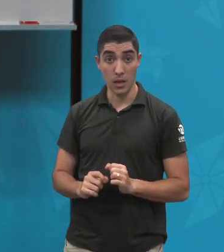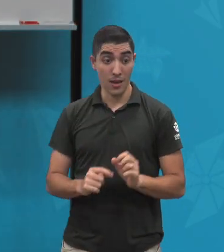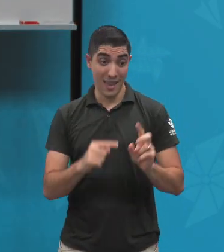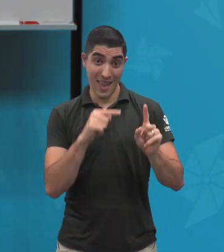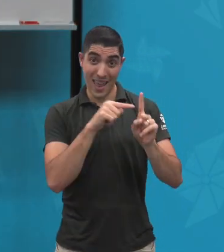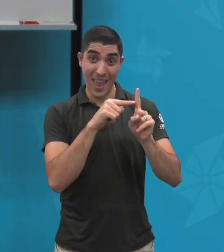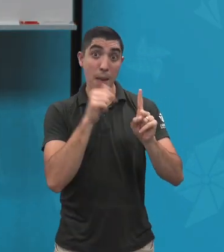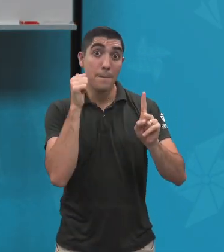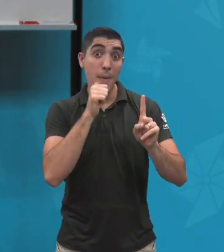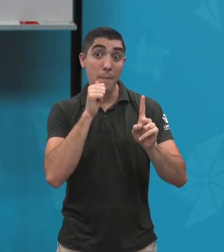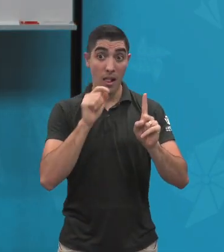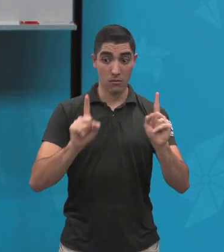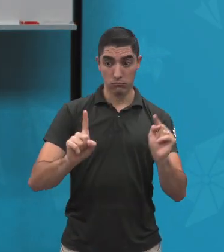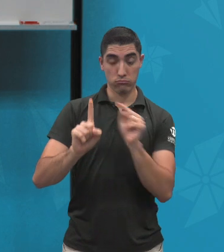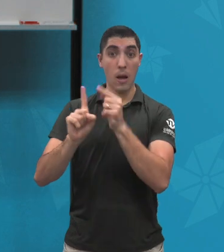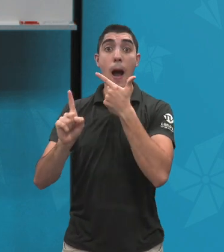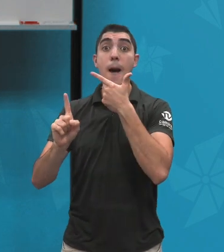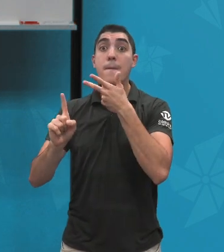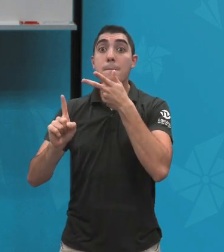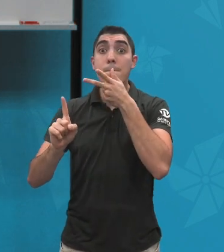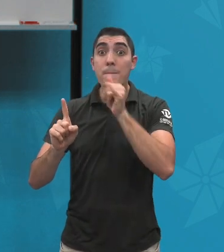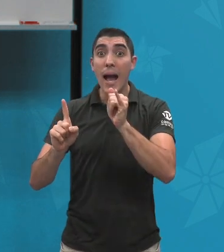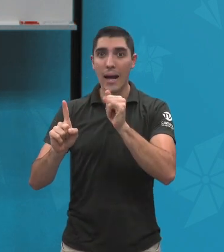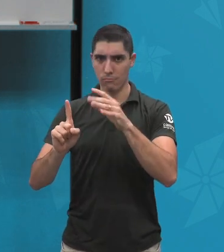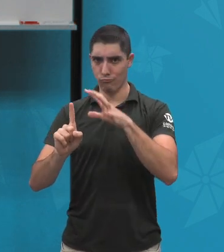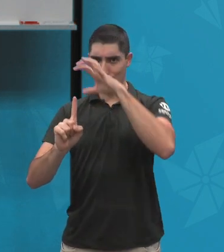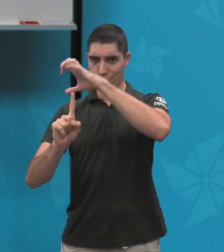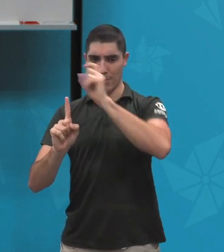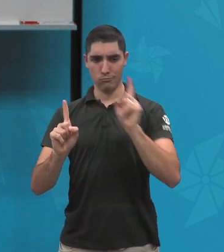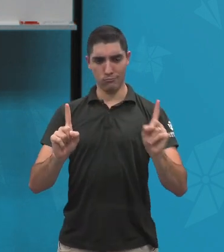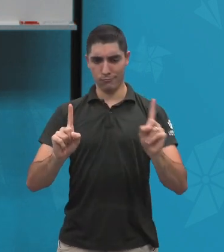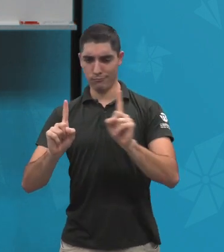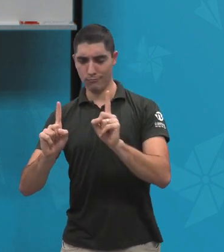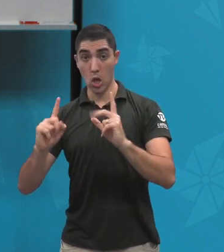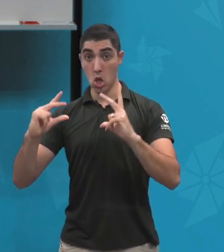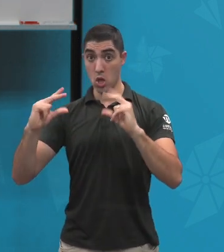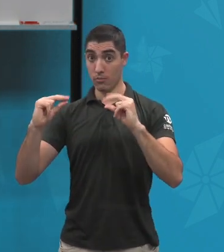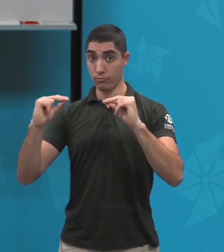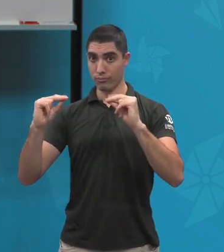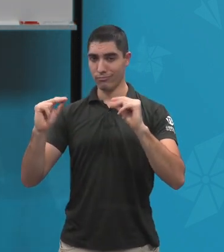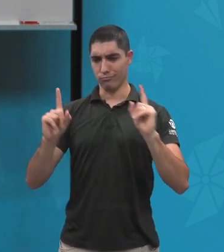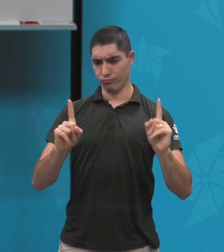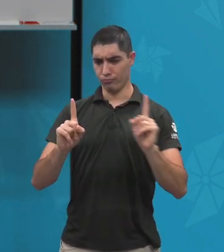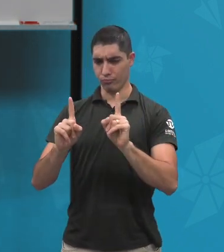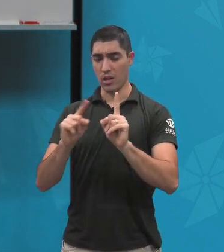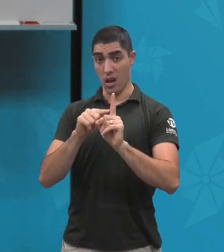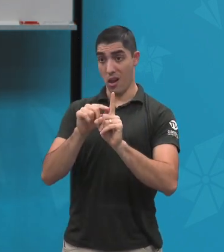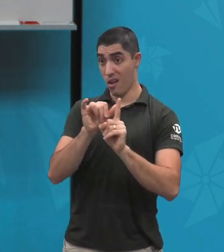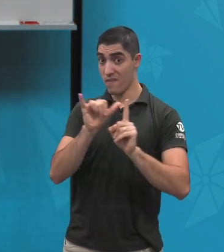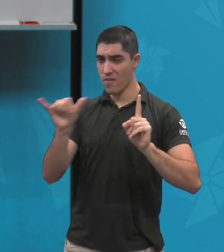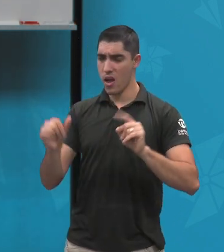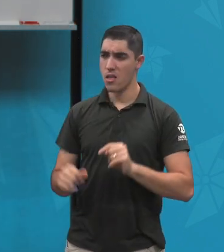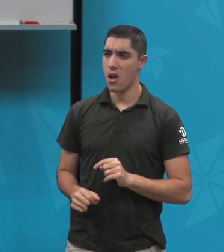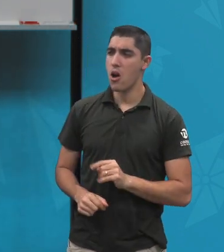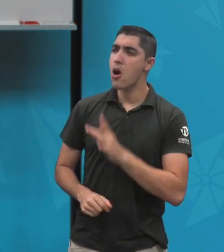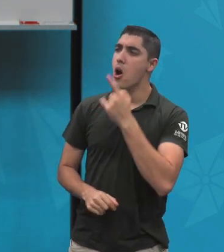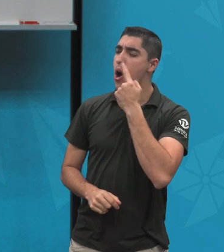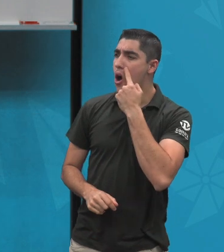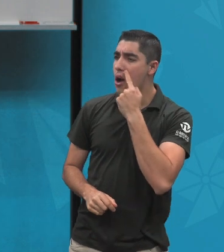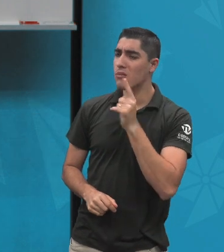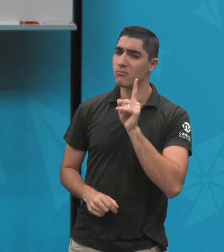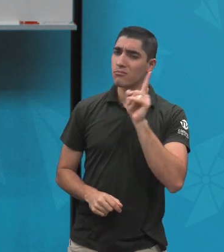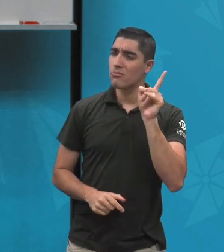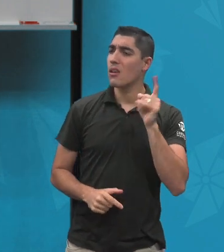o pai, com o rei, por que ela escolhe, por que ela defende aquela paixão e